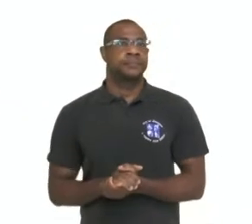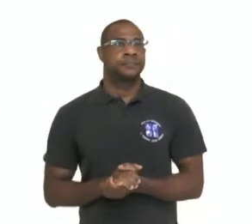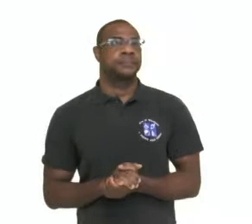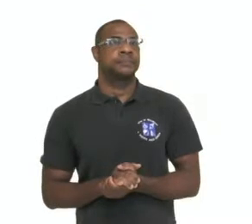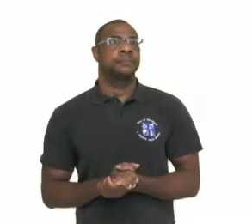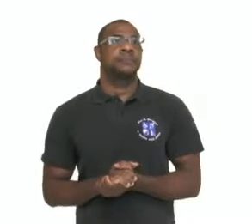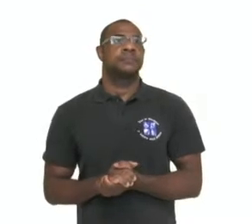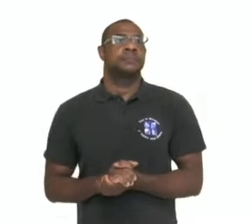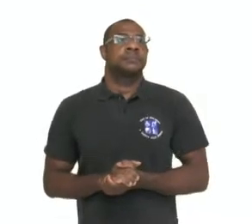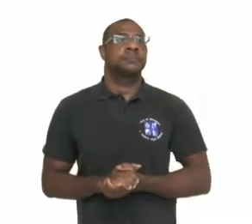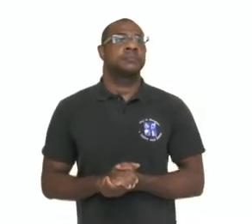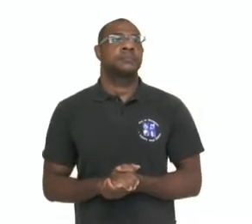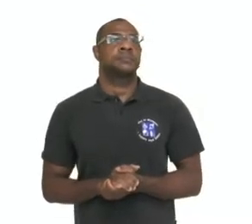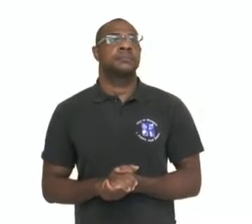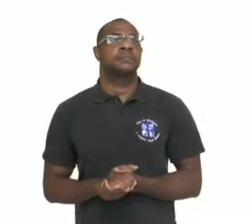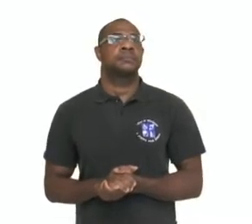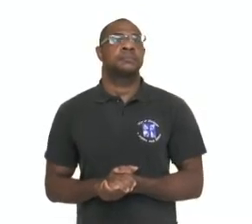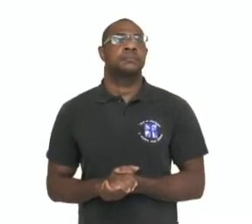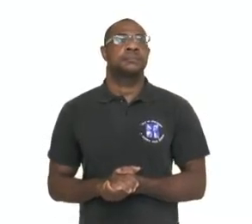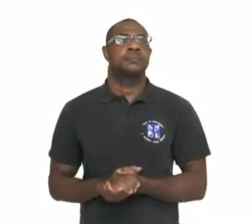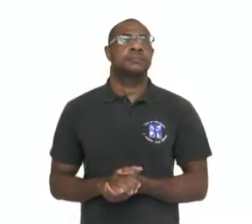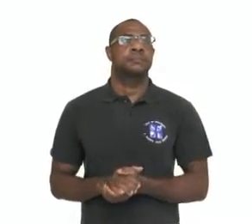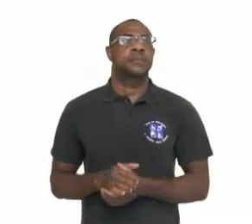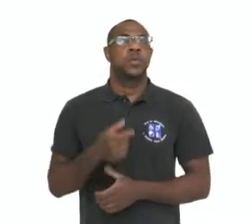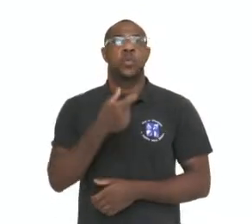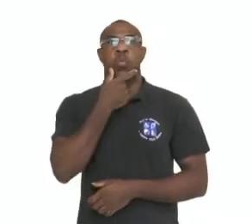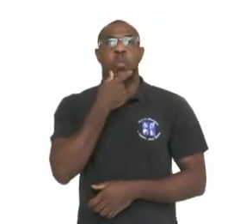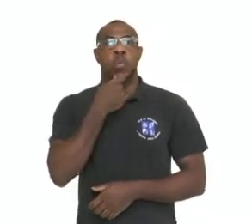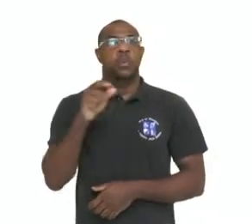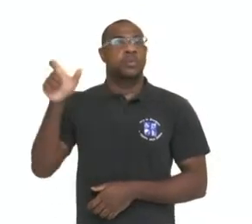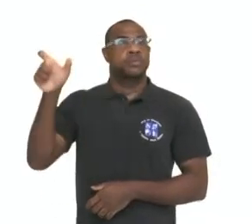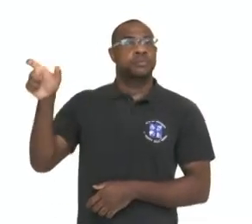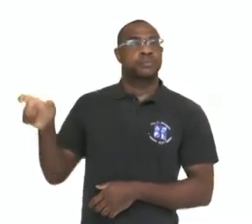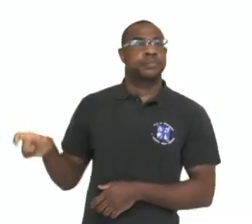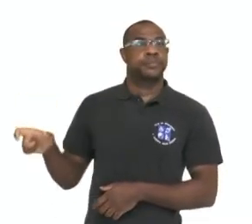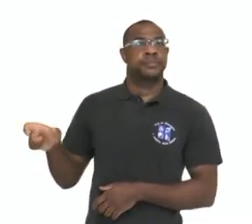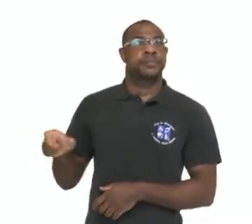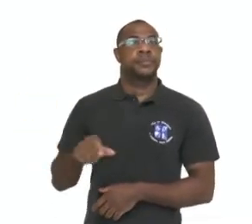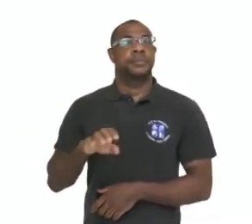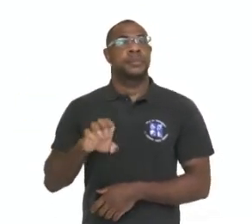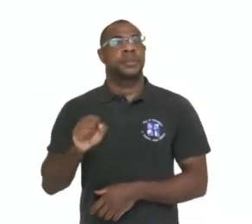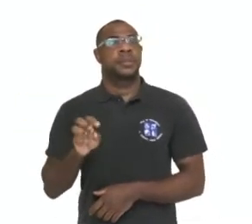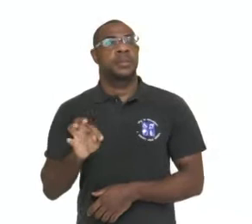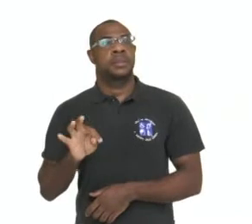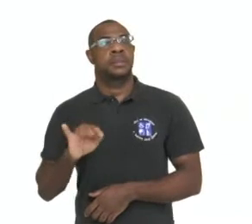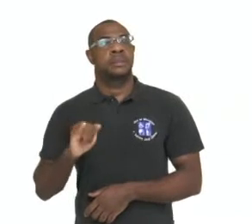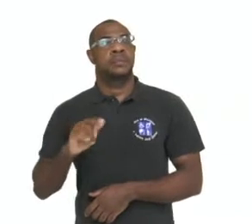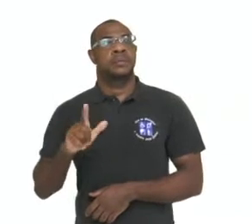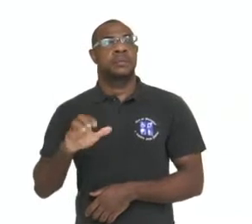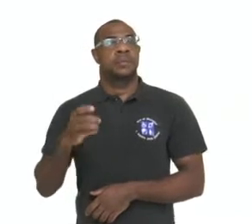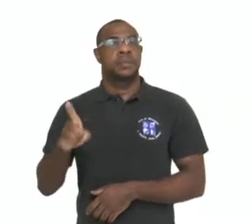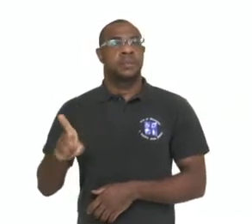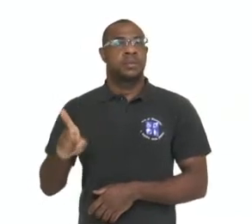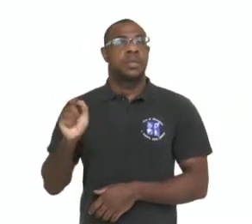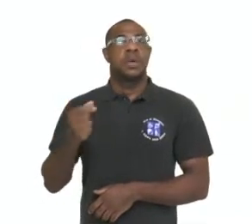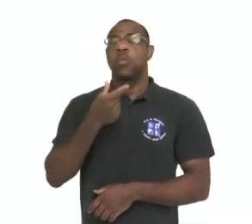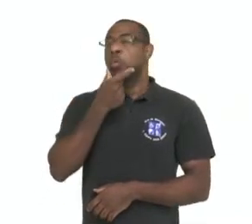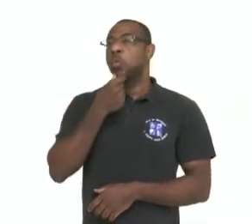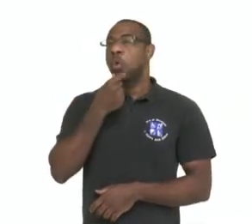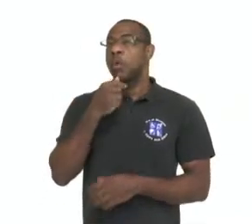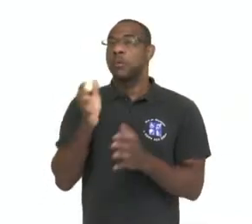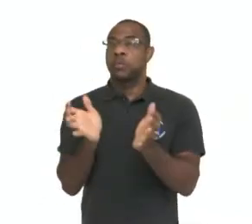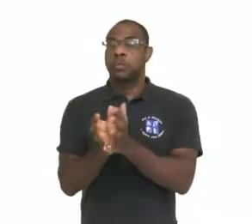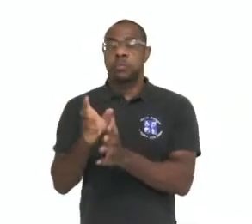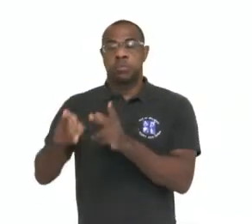foi Estilicão? Foi um germano que ocupou o posto de general no exército romano, assim como Hermínio, professor.